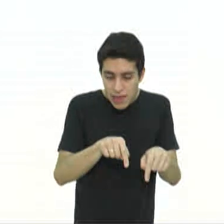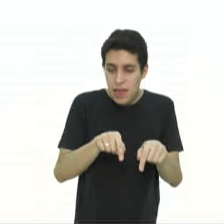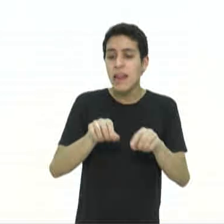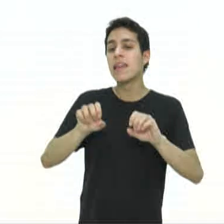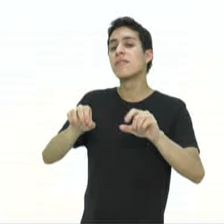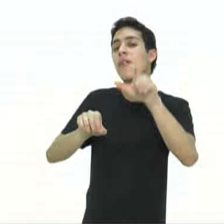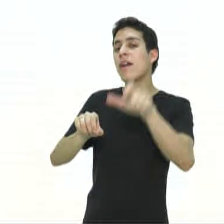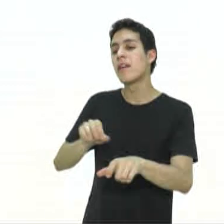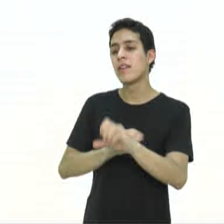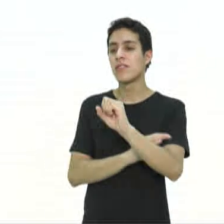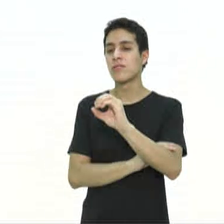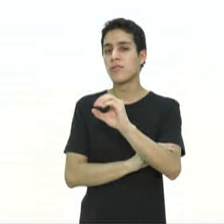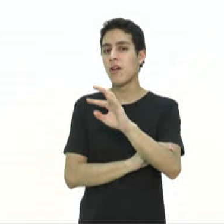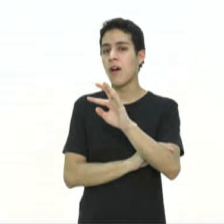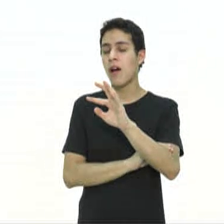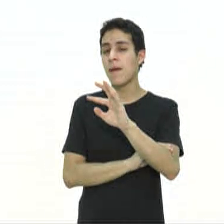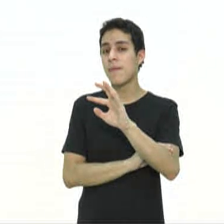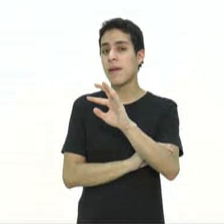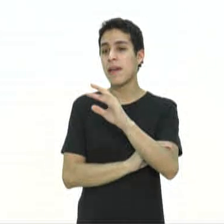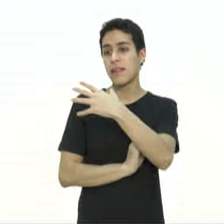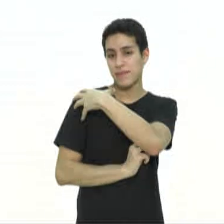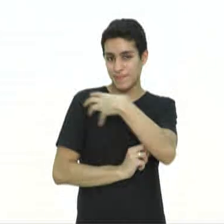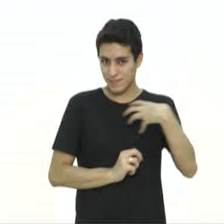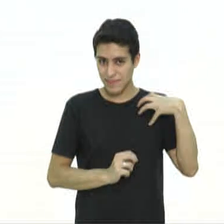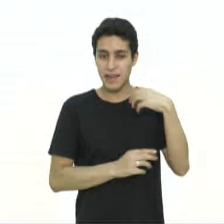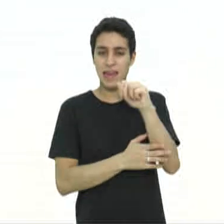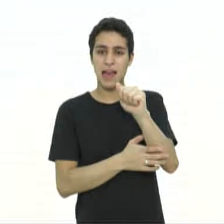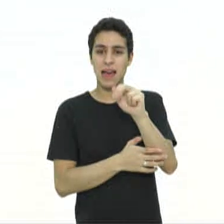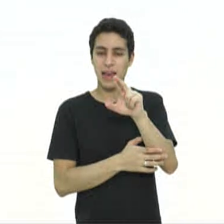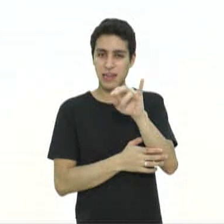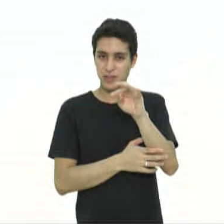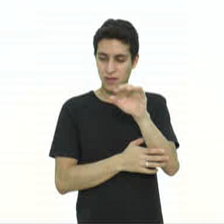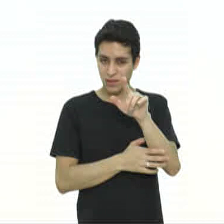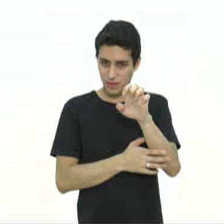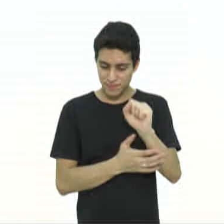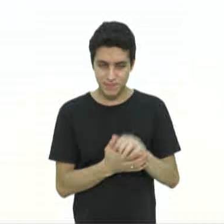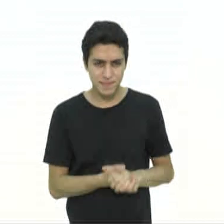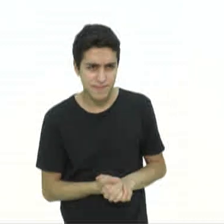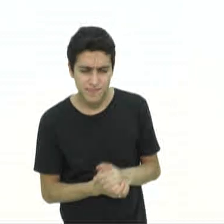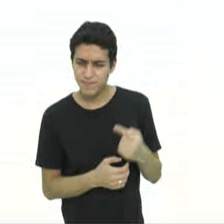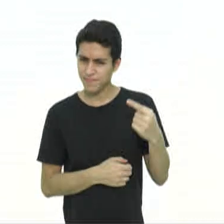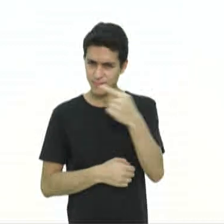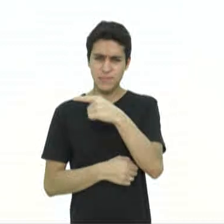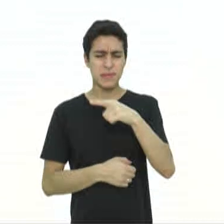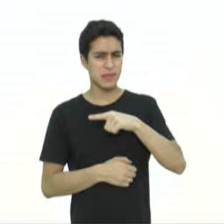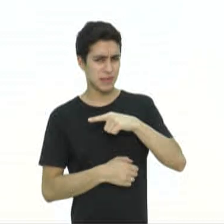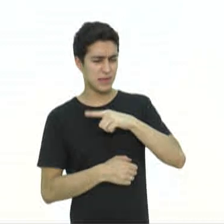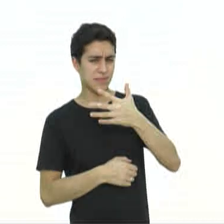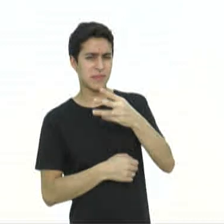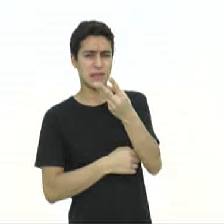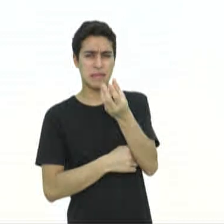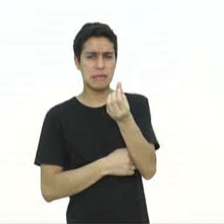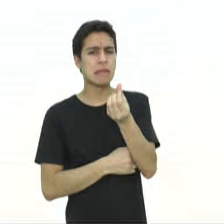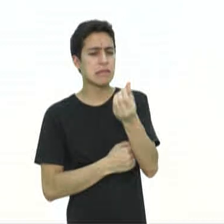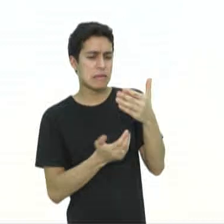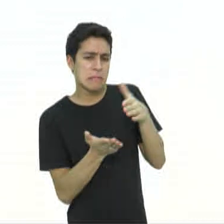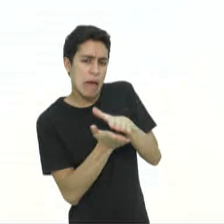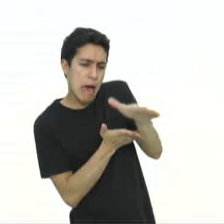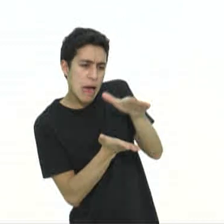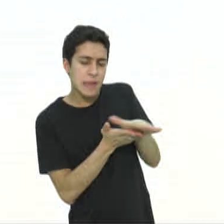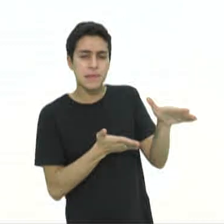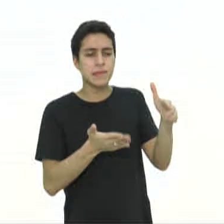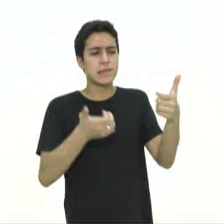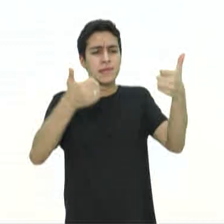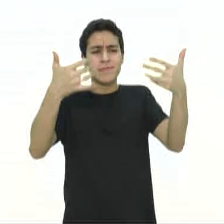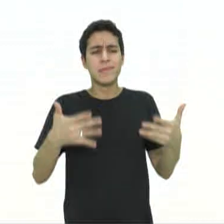própria escola de filosofia, denominada de Academia. Platão tem uma vasta obra, cerca de 36 trabalhos, em que abordou